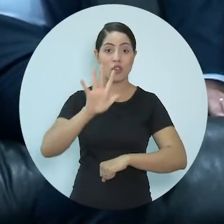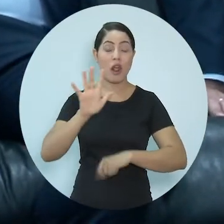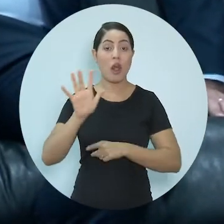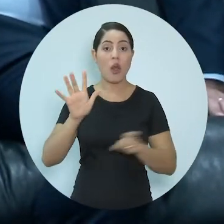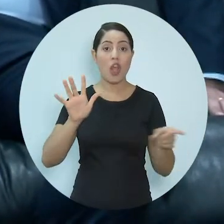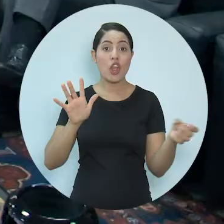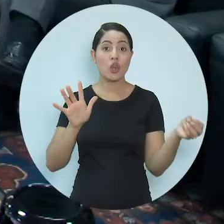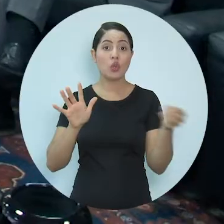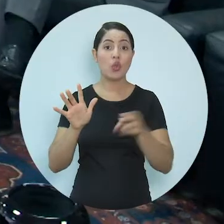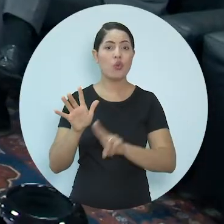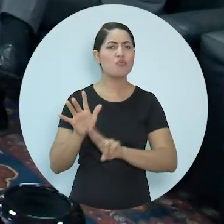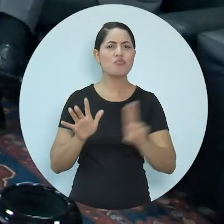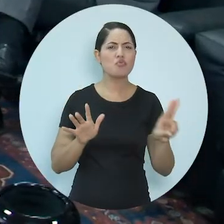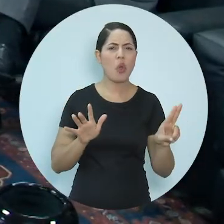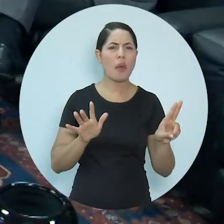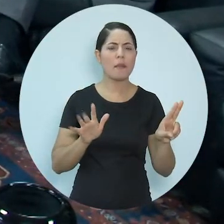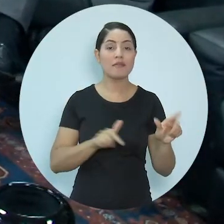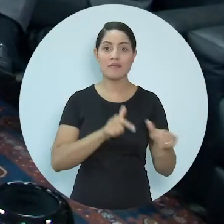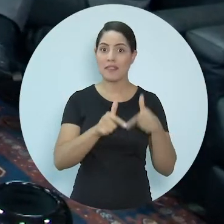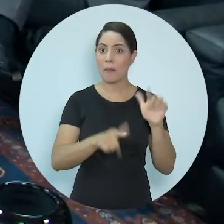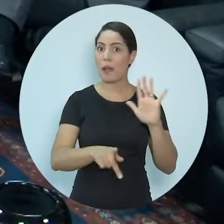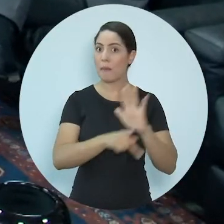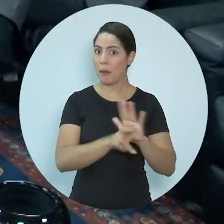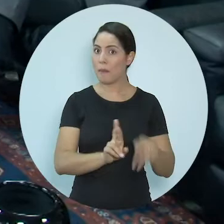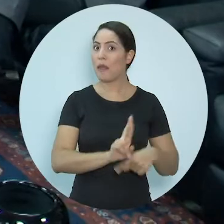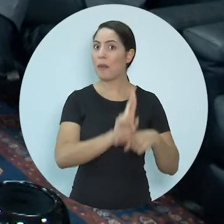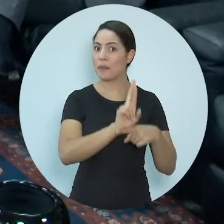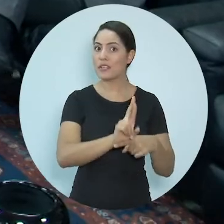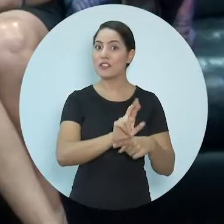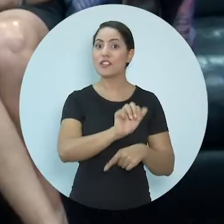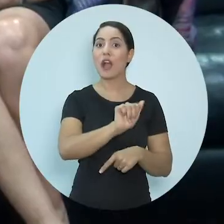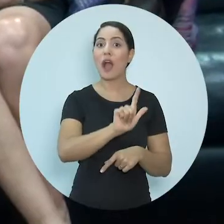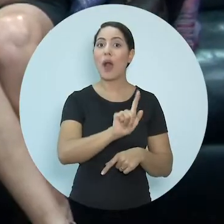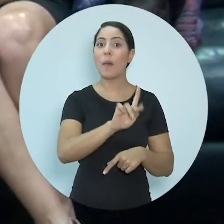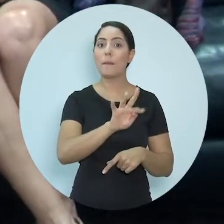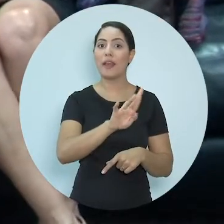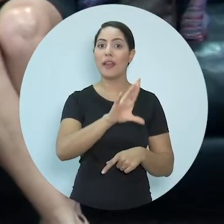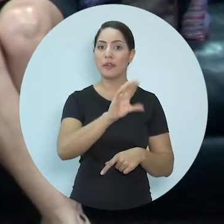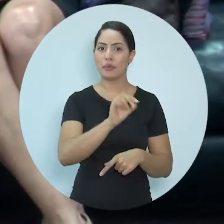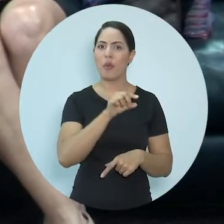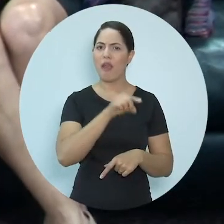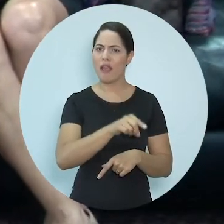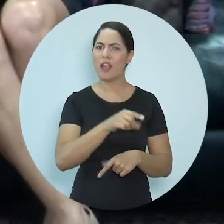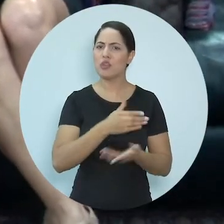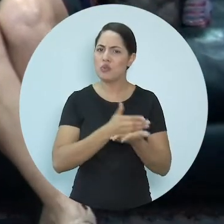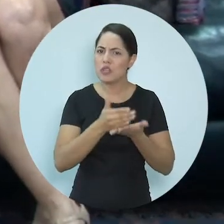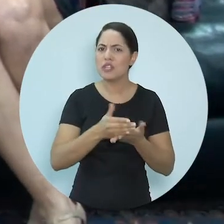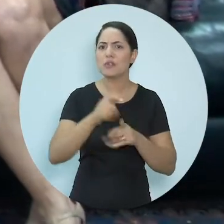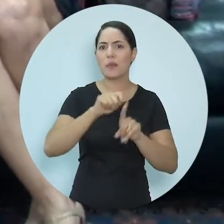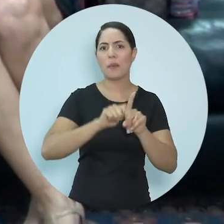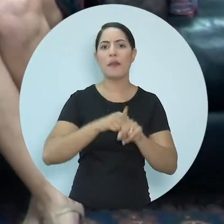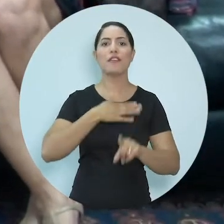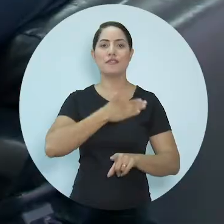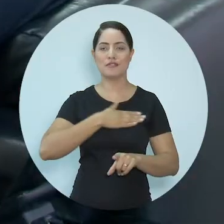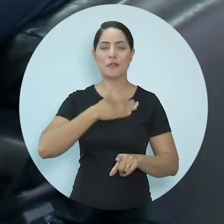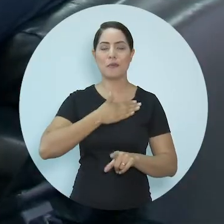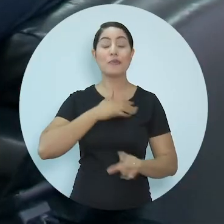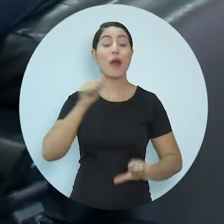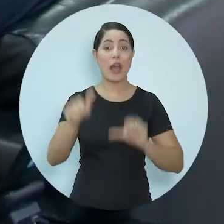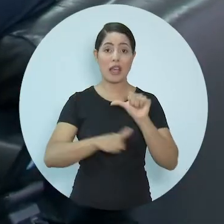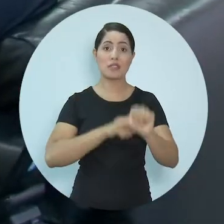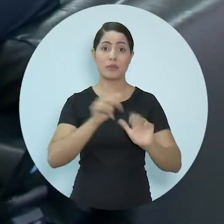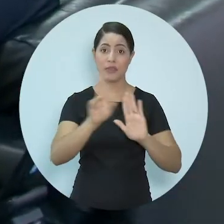novo Procurador-Geral do Trabalho, Alberto Bastos Balazeiro, nomeado para o cargo no início de agosto.